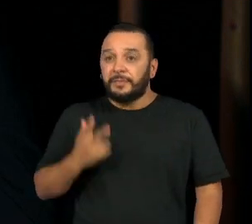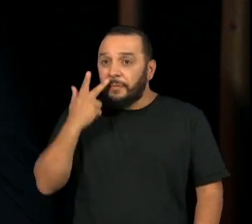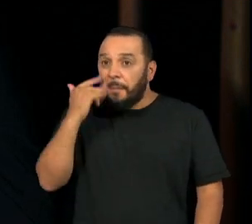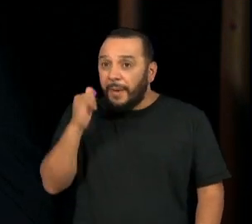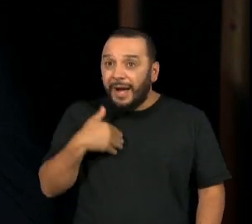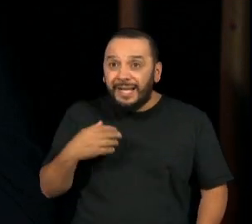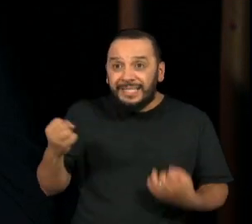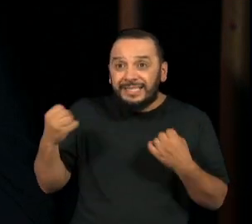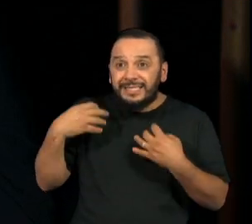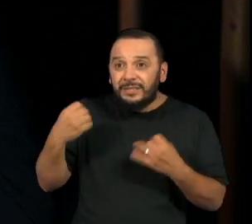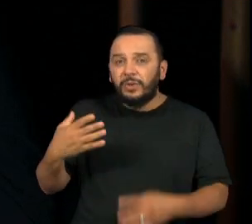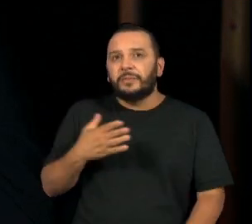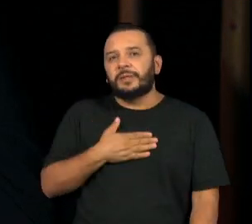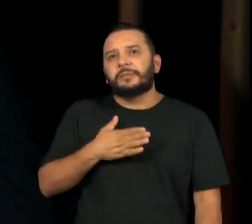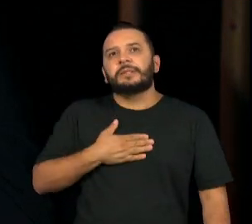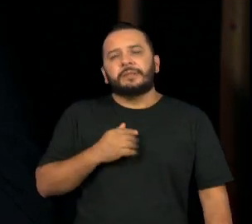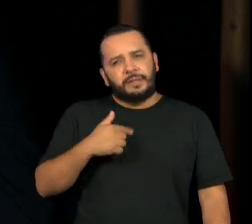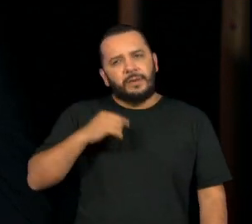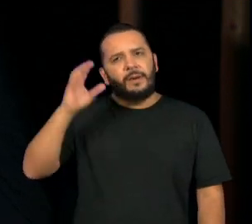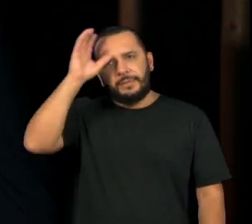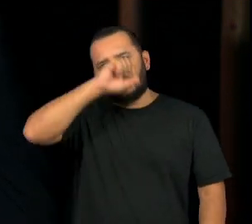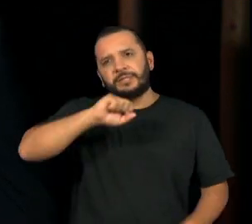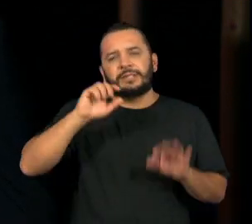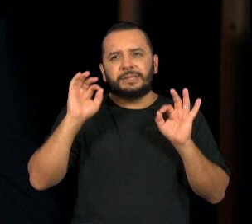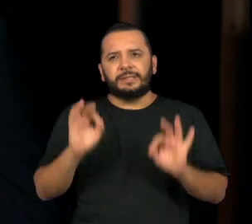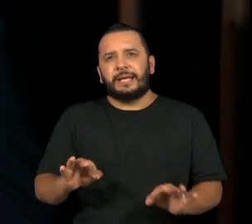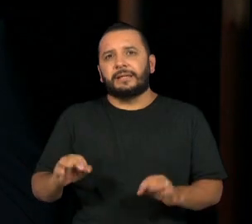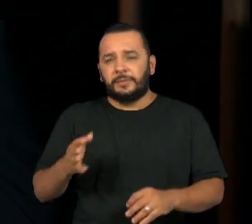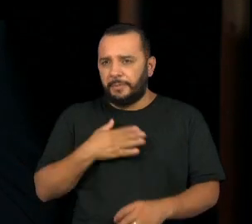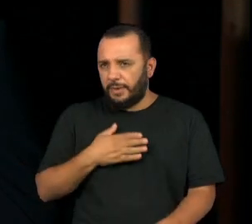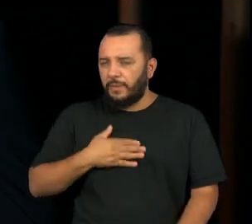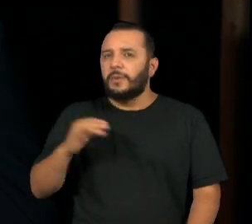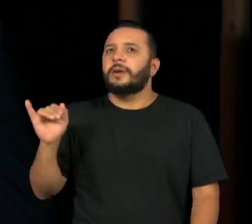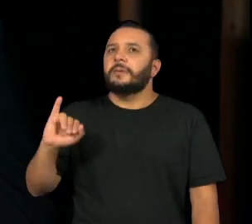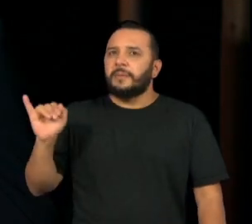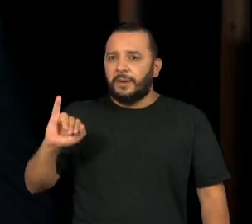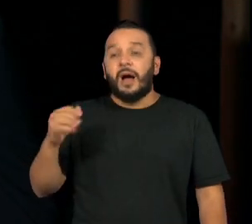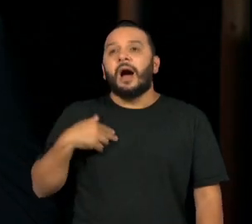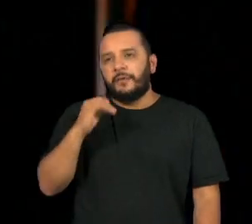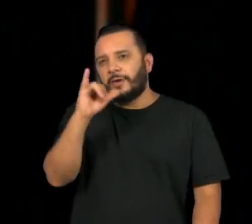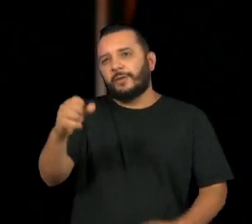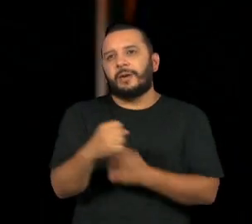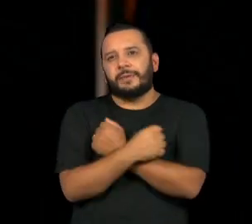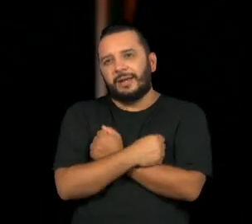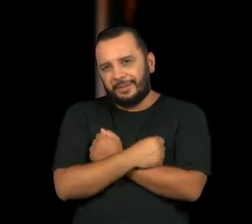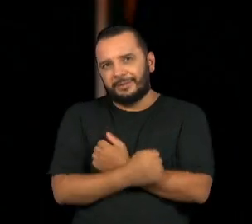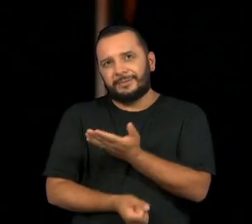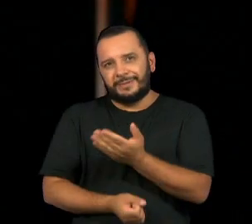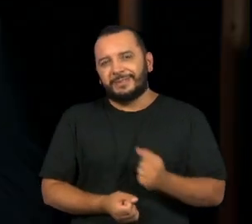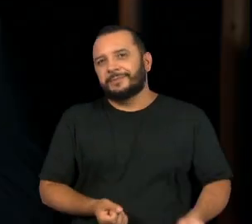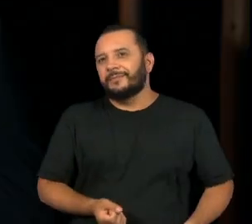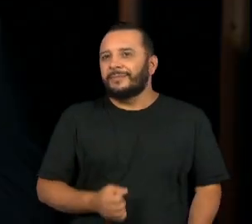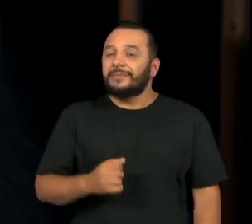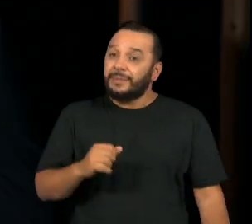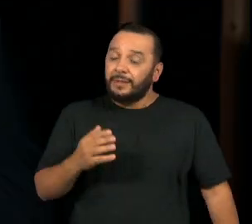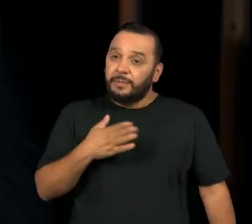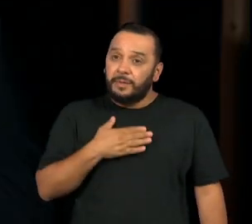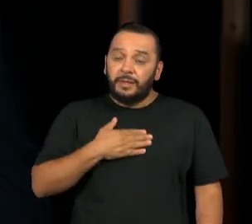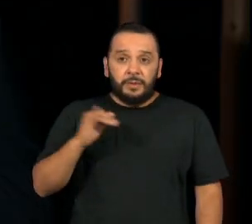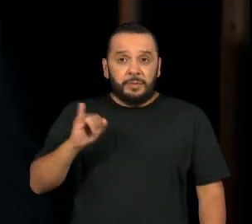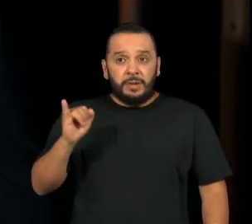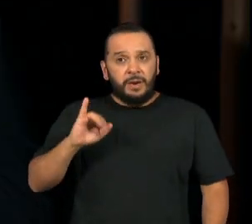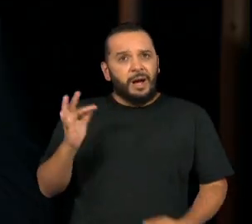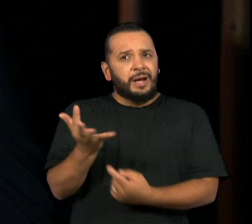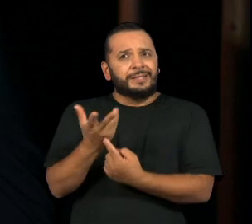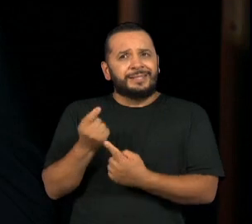ensinou, e que eu acho que eu aprendi direitinho, e o meu irmão mesmo, aliás, meu irmão te mandou um abraço. Alexandre, maravilhoso. Mesmo meu irmão não sendo